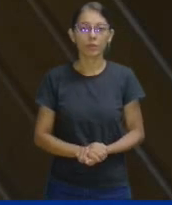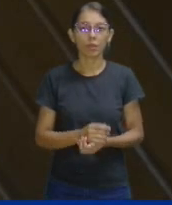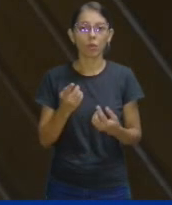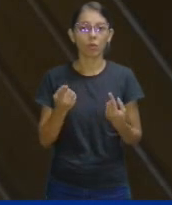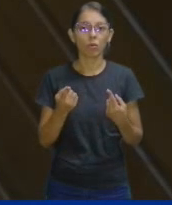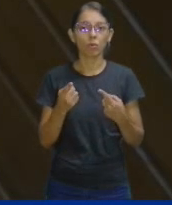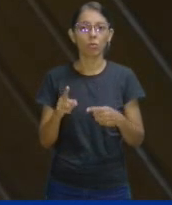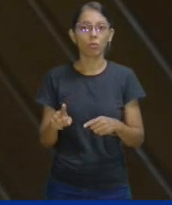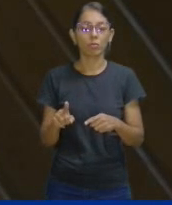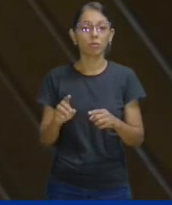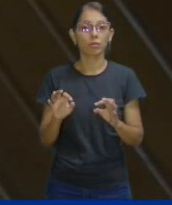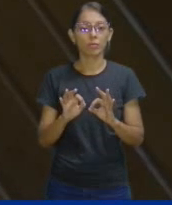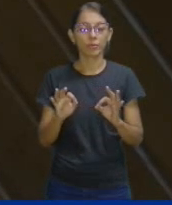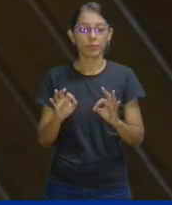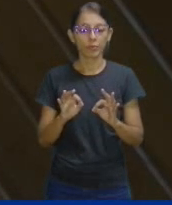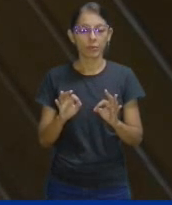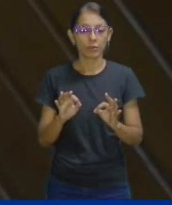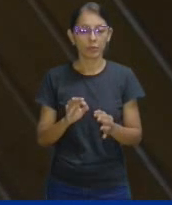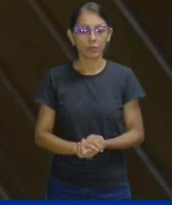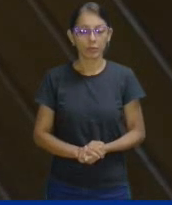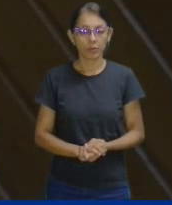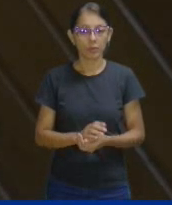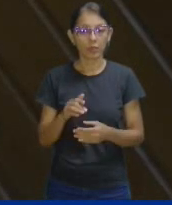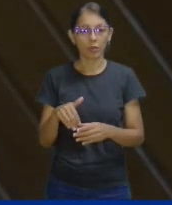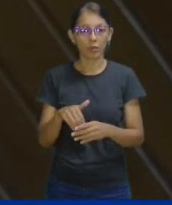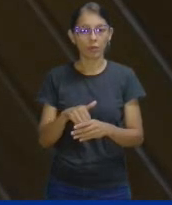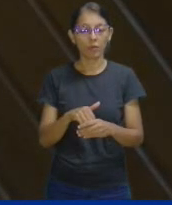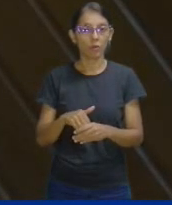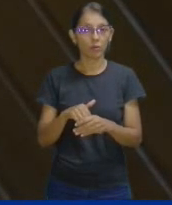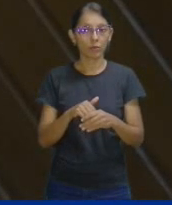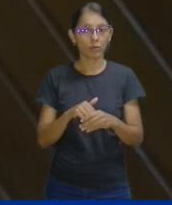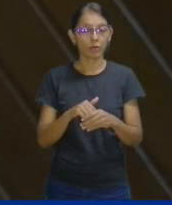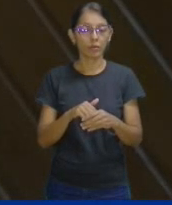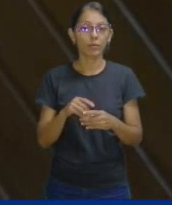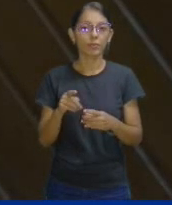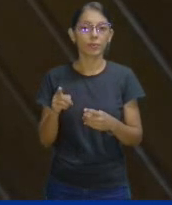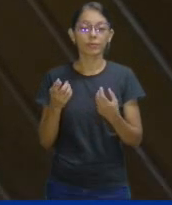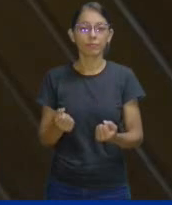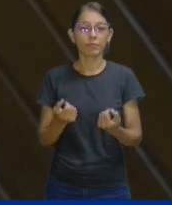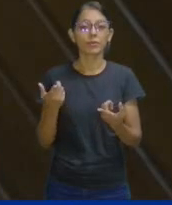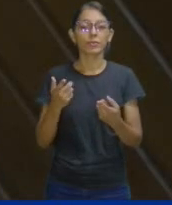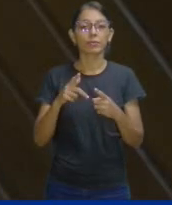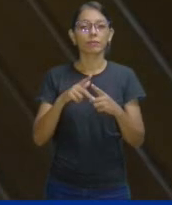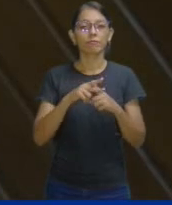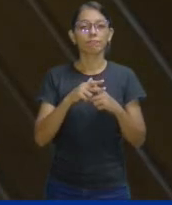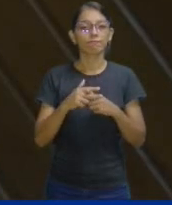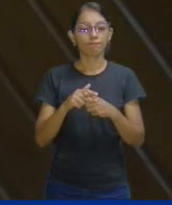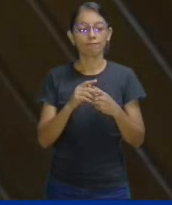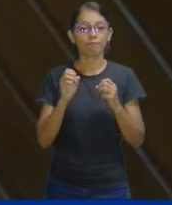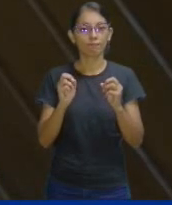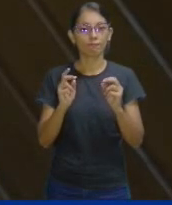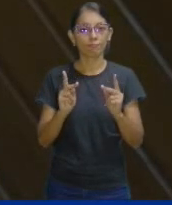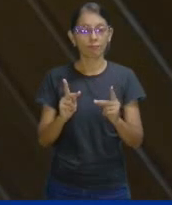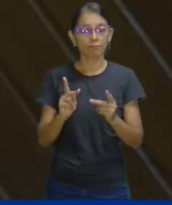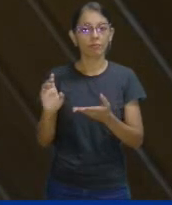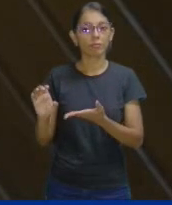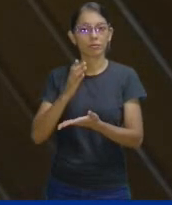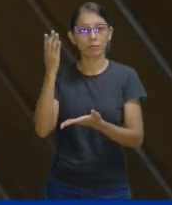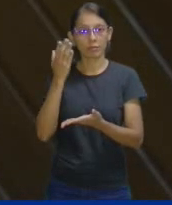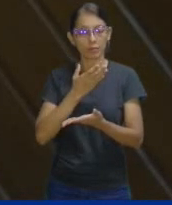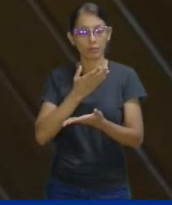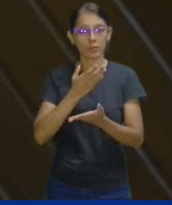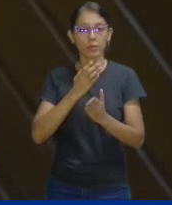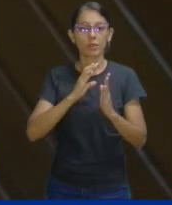do pedido. Ante o exposto, o voto pelo deferimento do pedido de regularização de contas do Diretório Estadual do